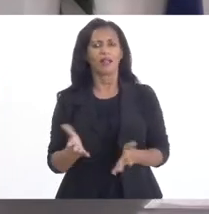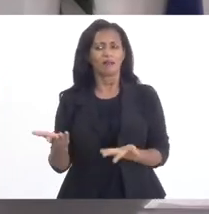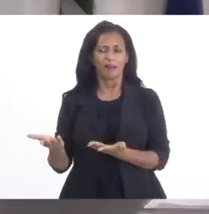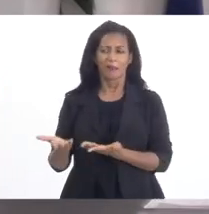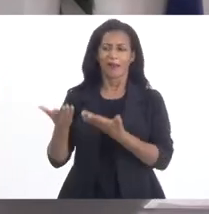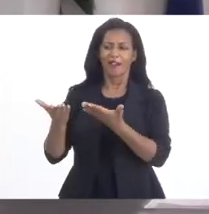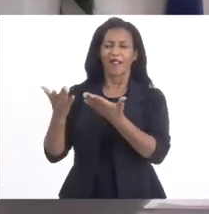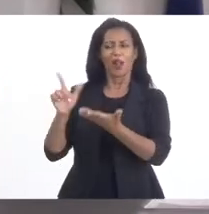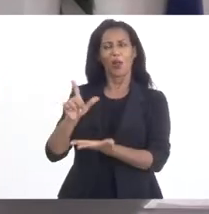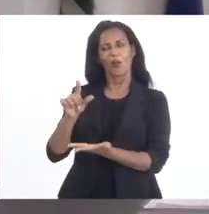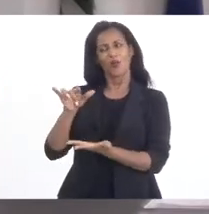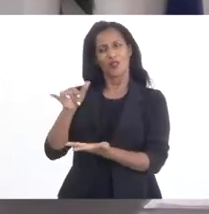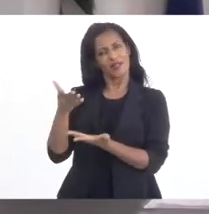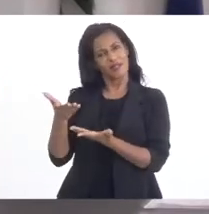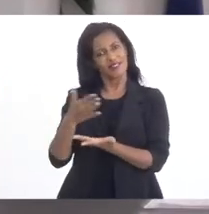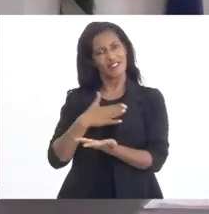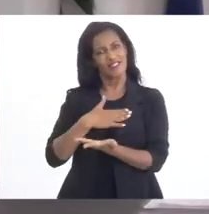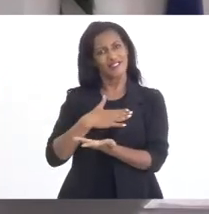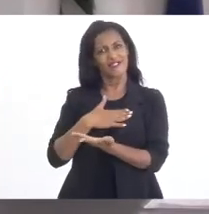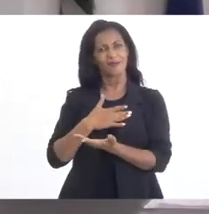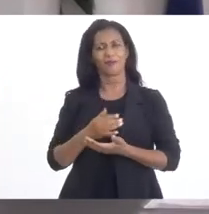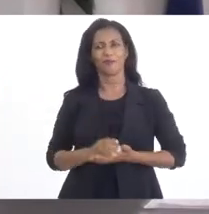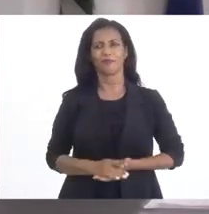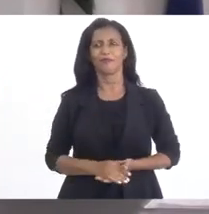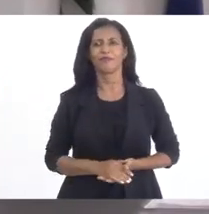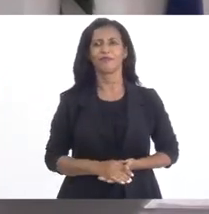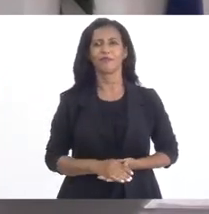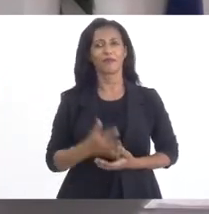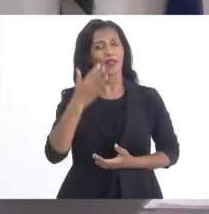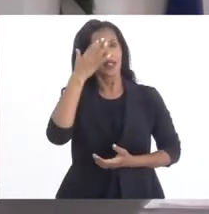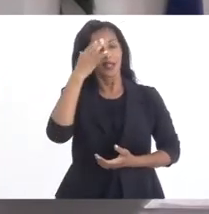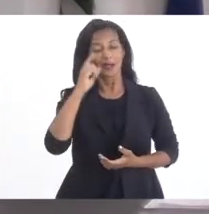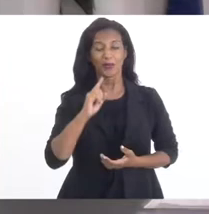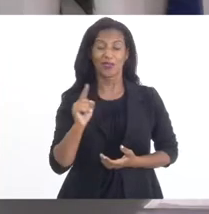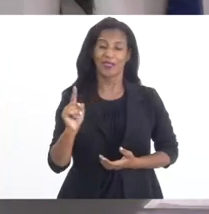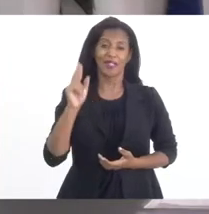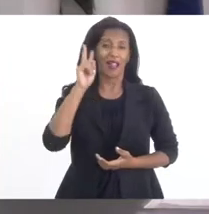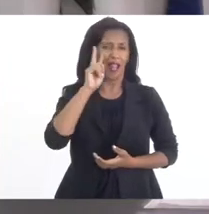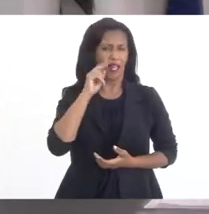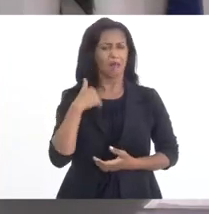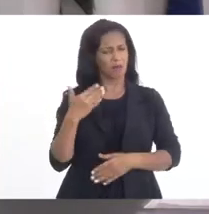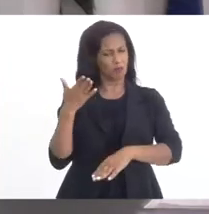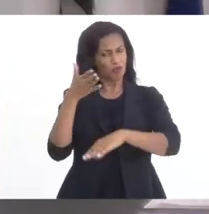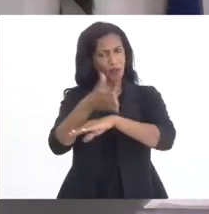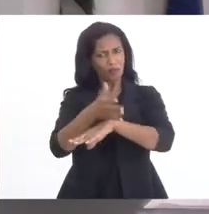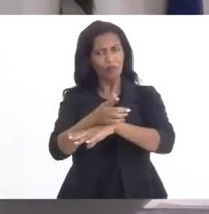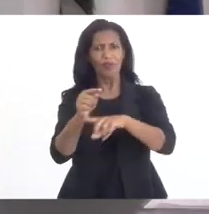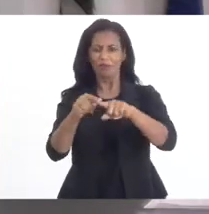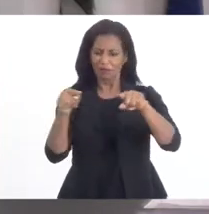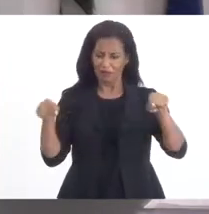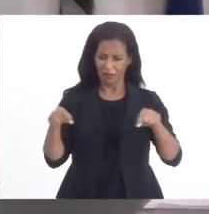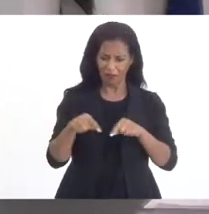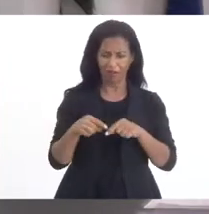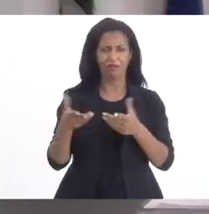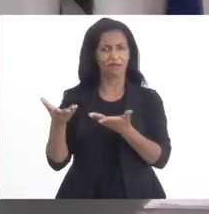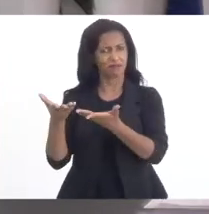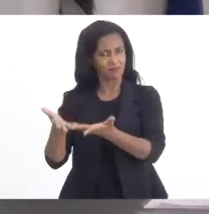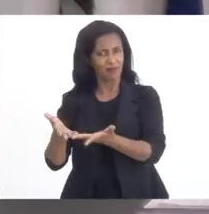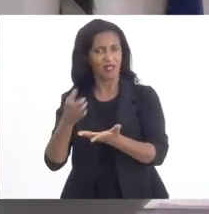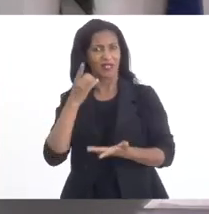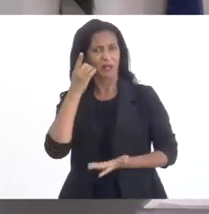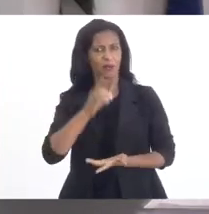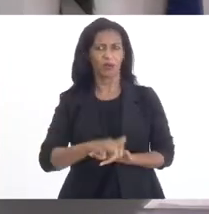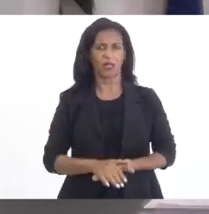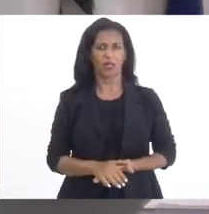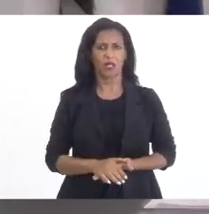ilustríssima deputada Lucinha. Né? Não sei se ela lembra disso, mas já estive lá. E